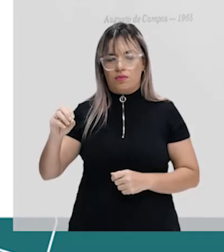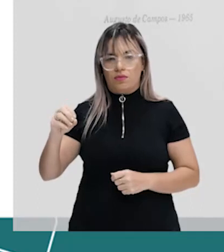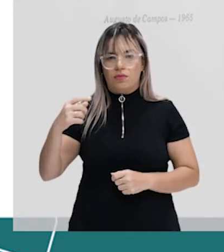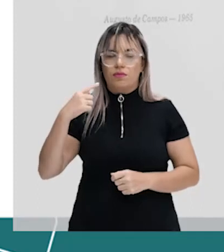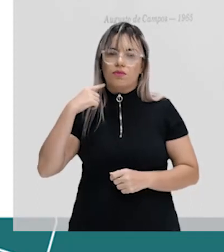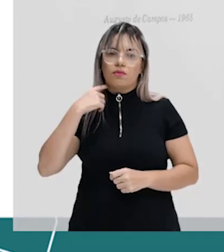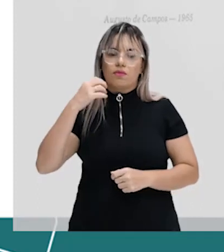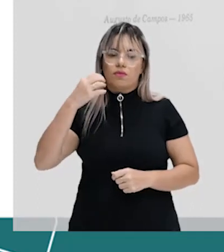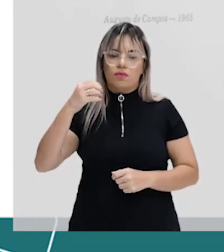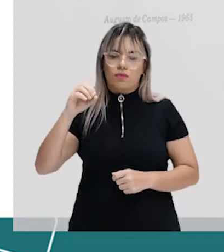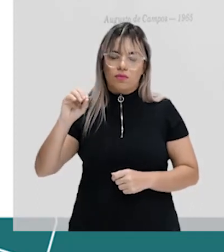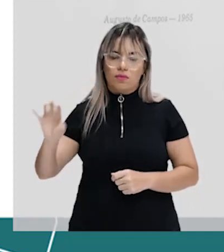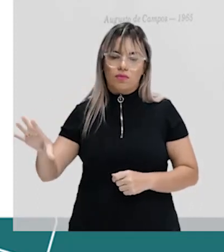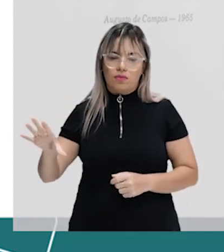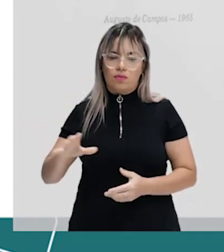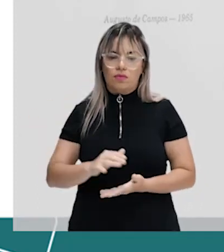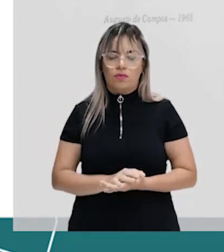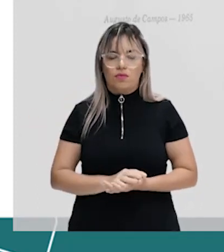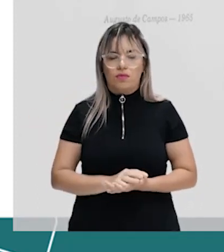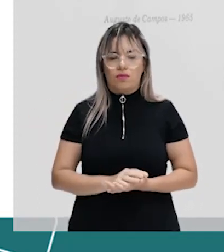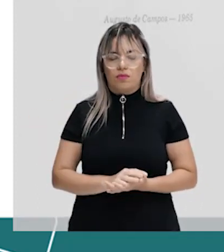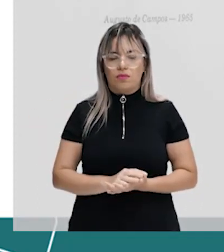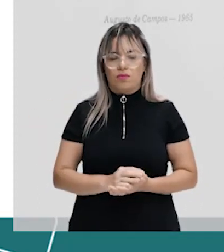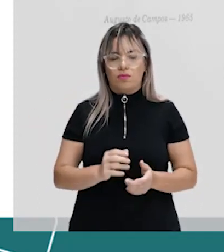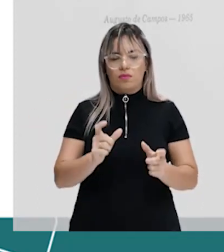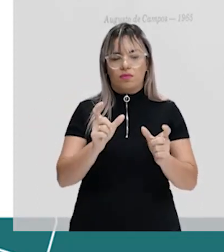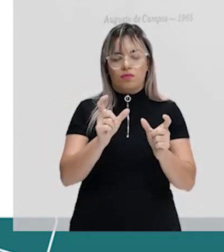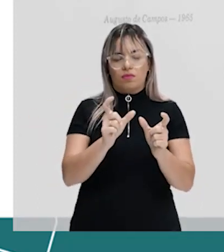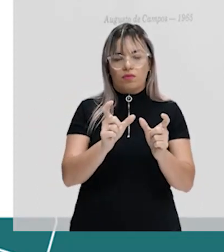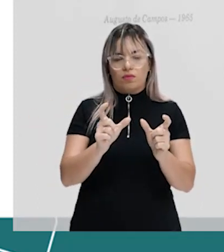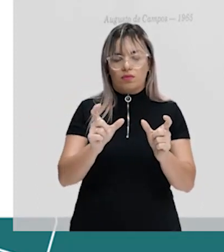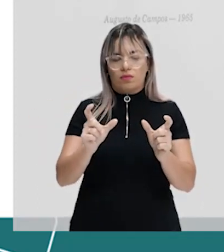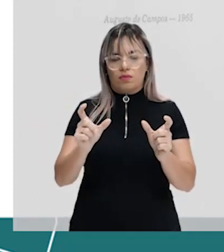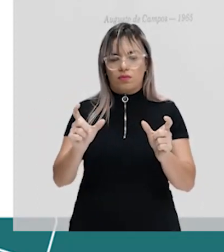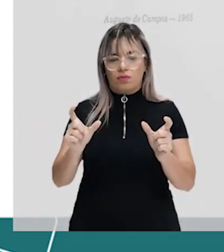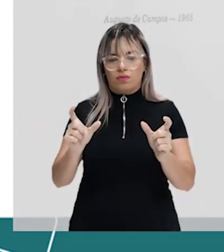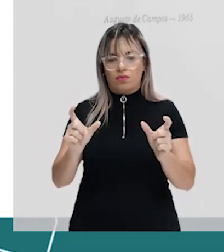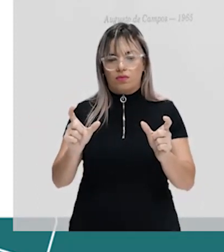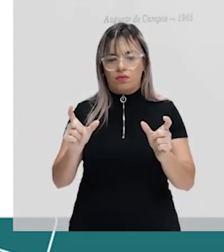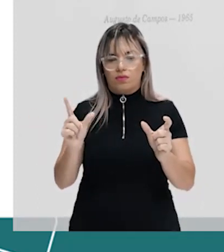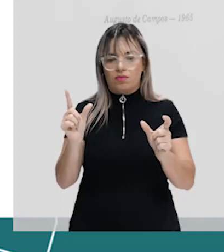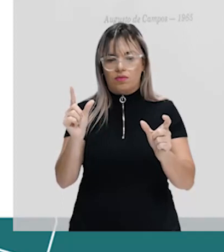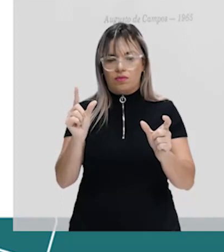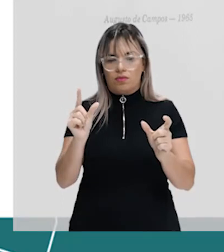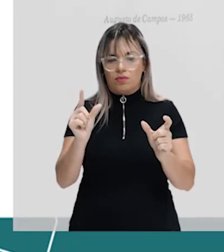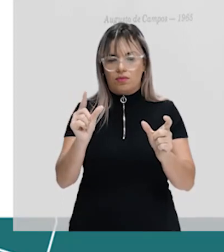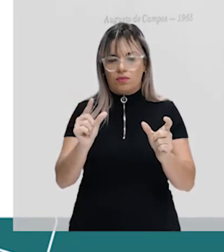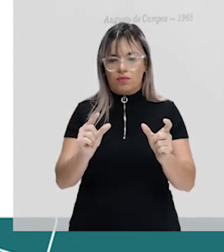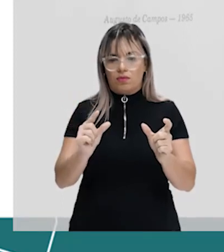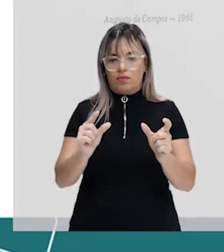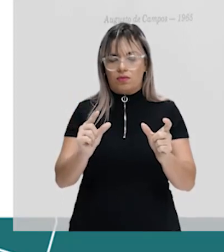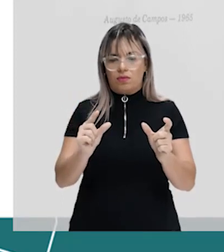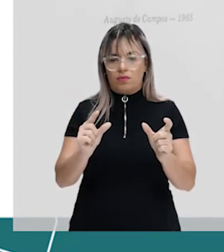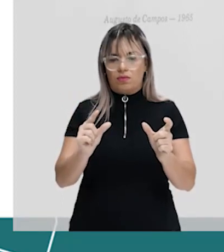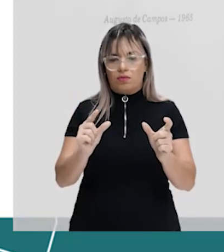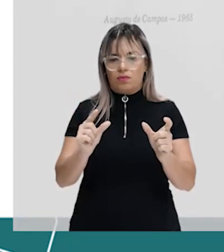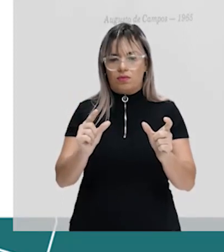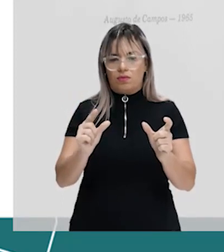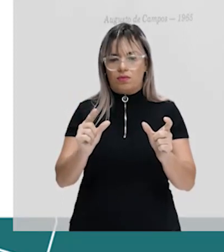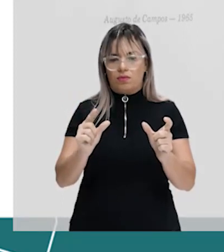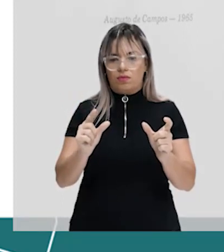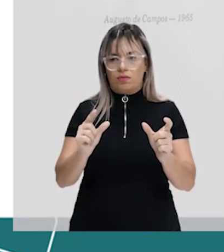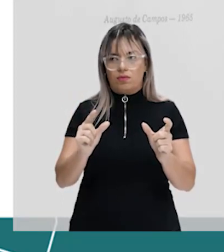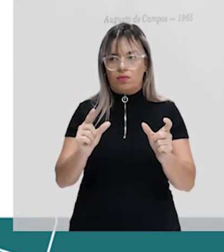formada a partir da montagem bem pequenininha da palavra luxo. Olha só. Luxo, luxo, luxo,